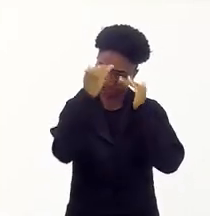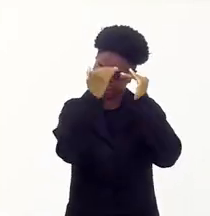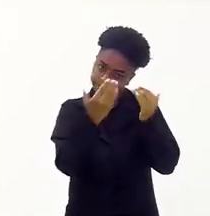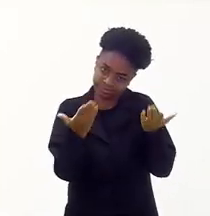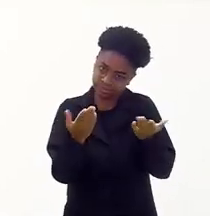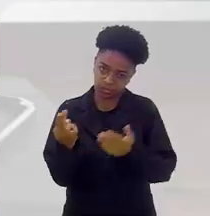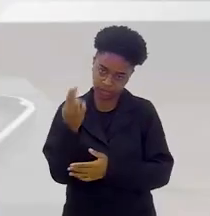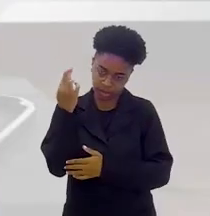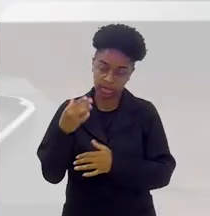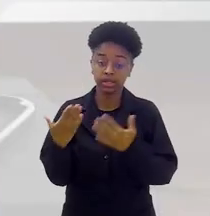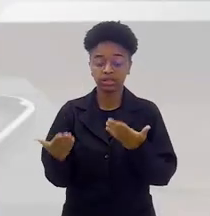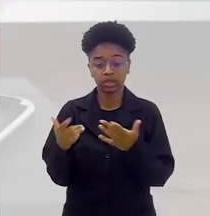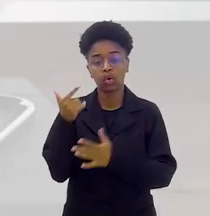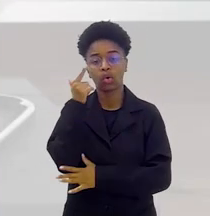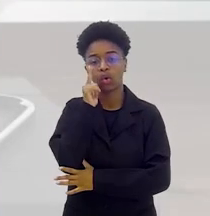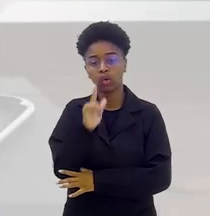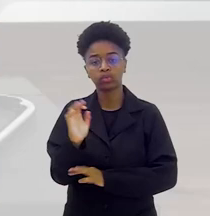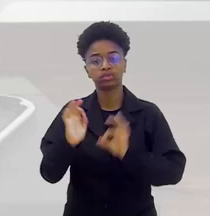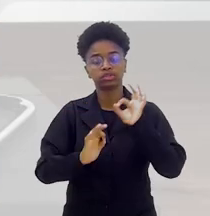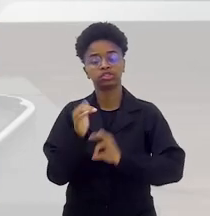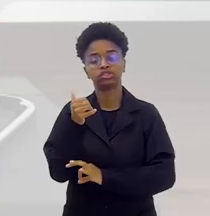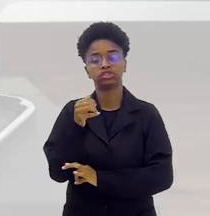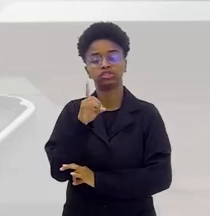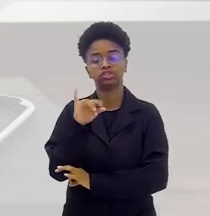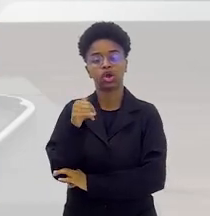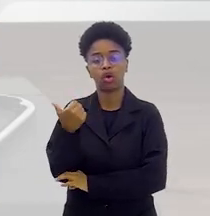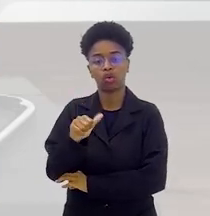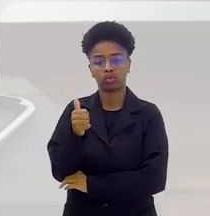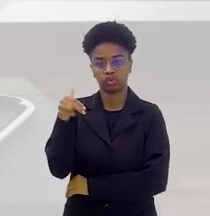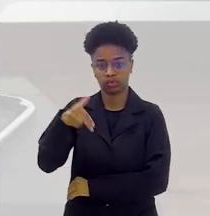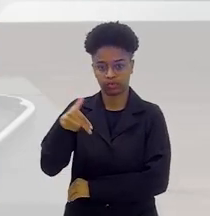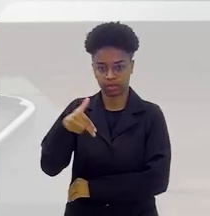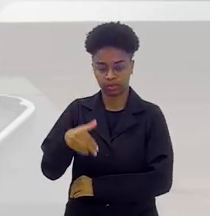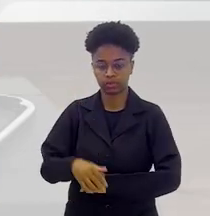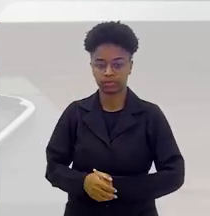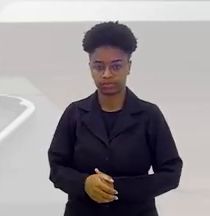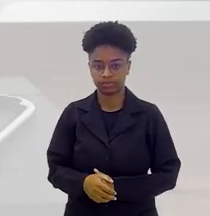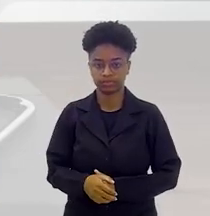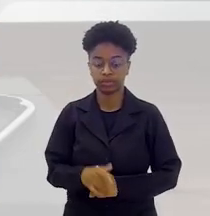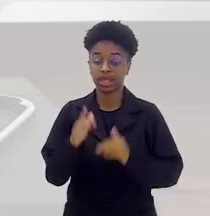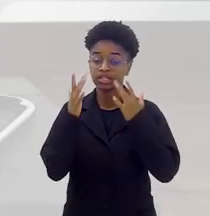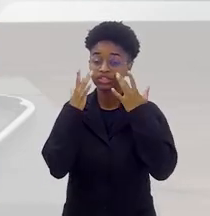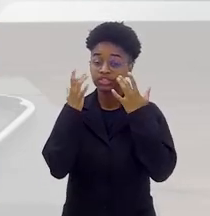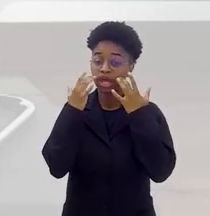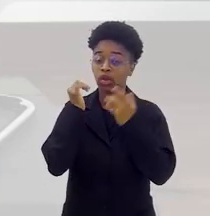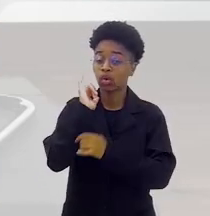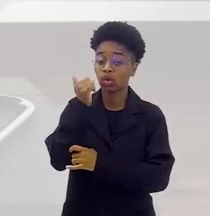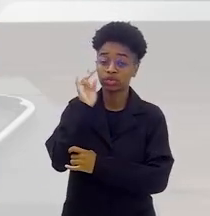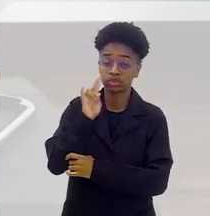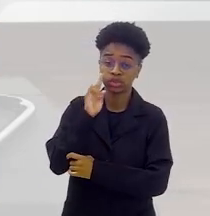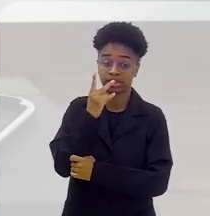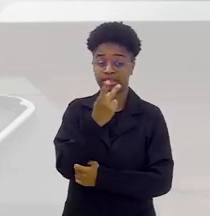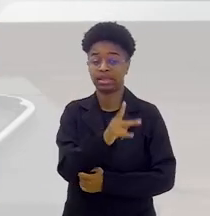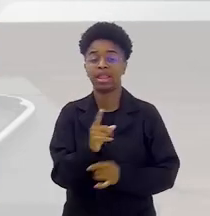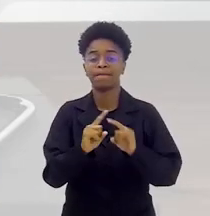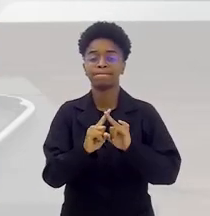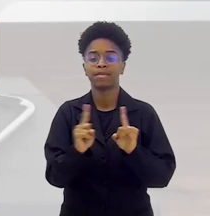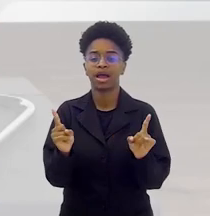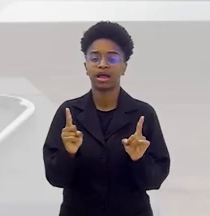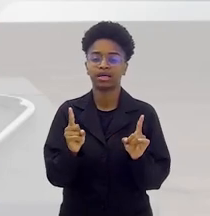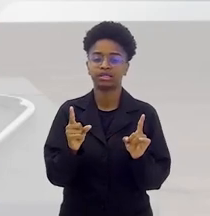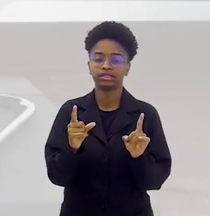né? Então nós conseguimos colocar o espetáculo para o dia 11 de novembro, que vai ser esse espetáculo, conta a história dele, mas de uma